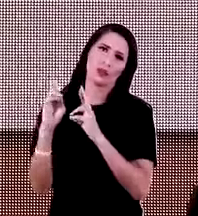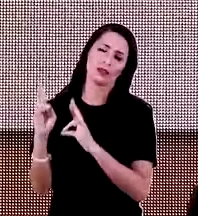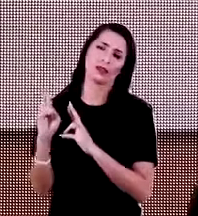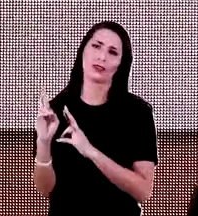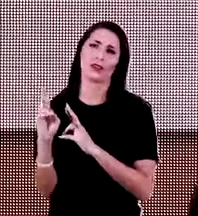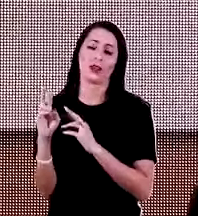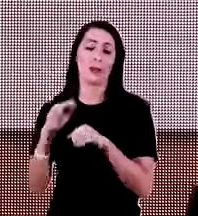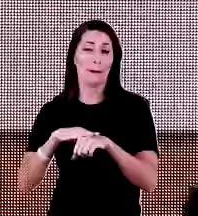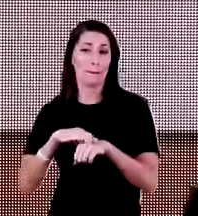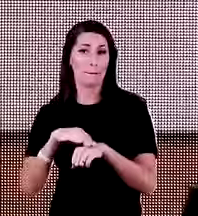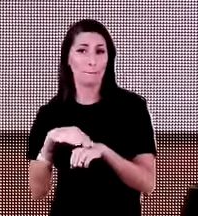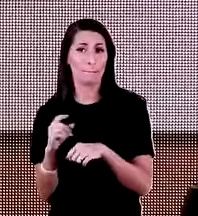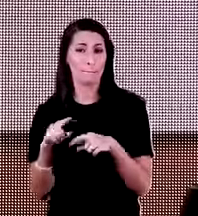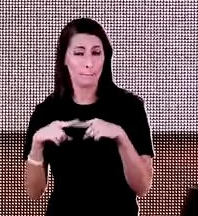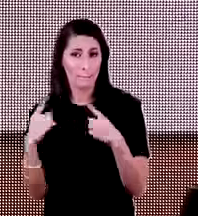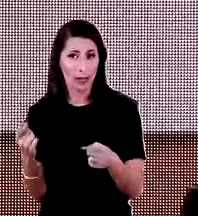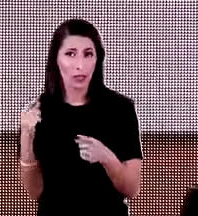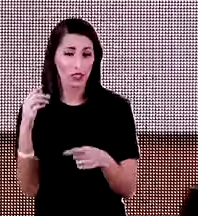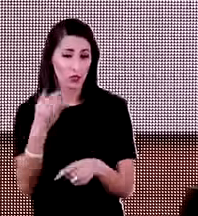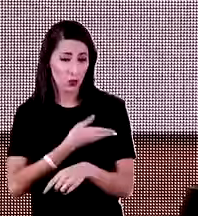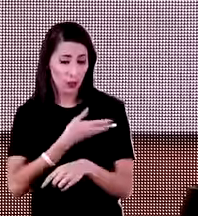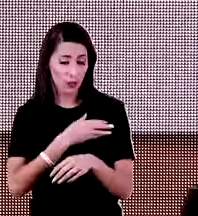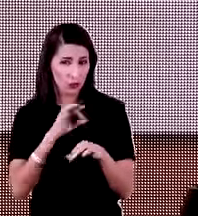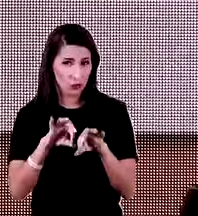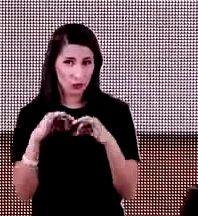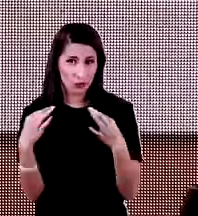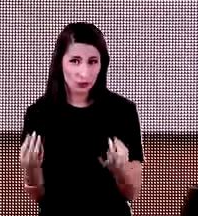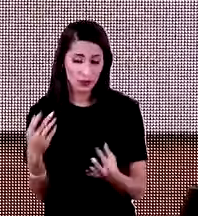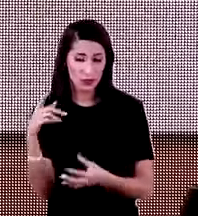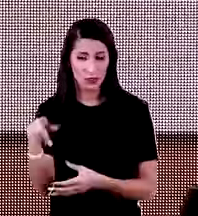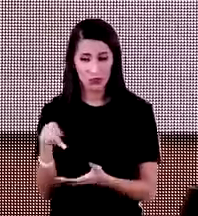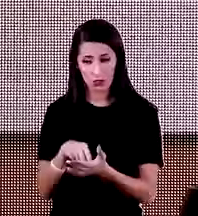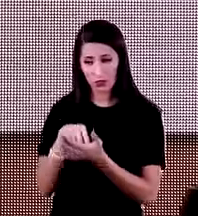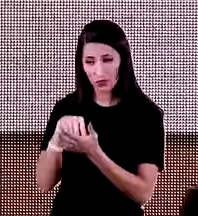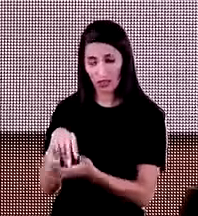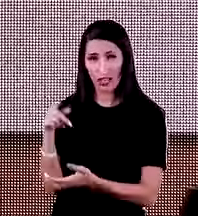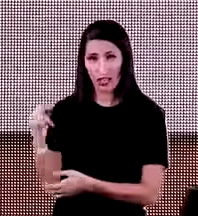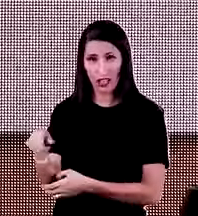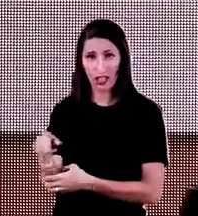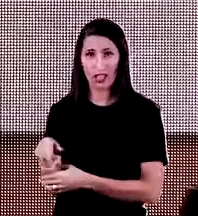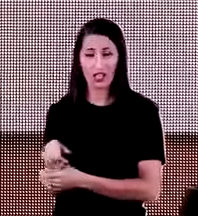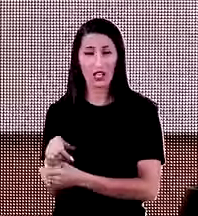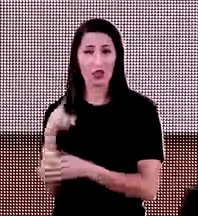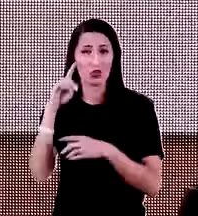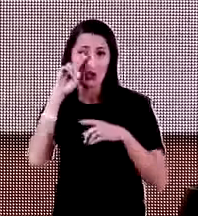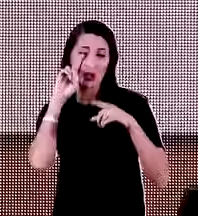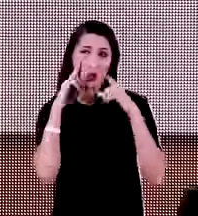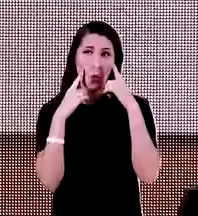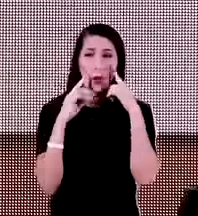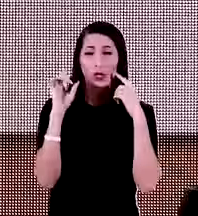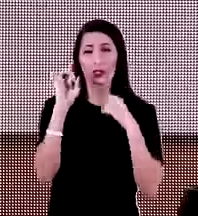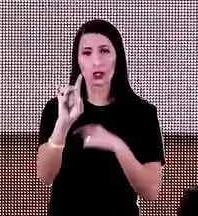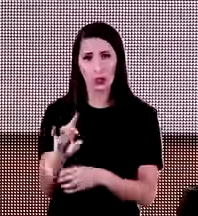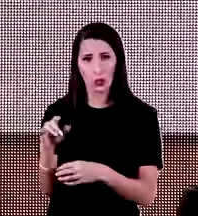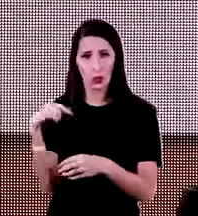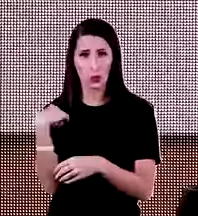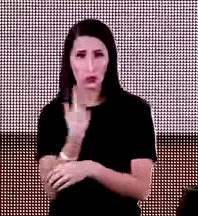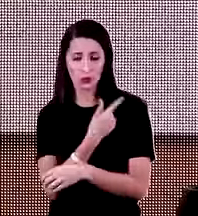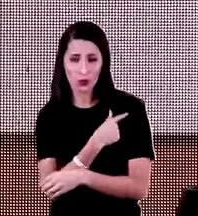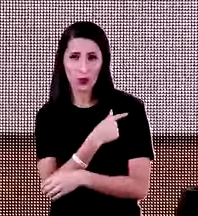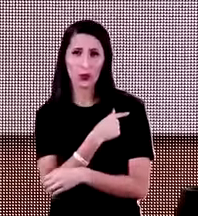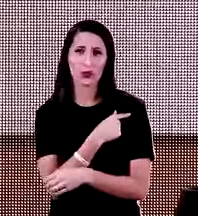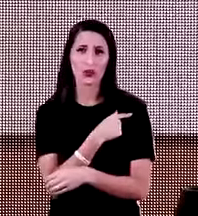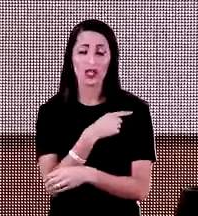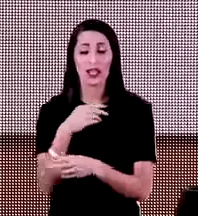simplesmente está lá, o amigo não simplesmente chora com a gente. O amigo não simplesmente traz uma palavra de esperança.